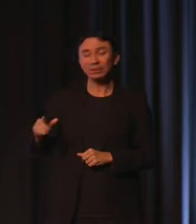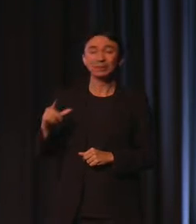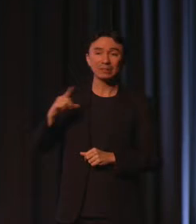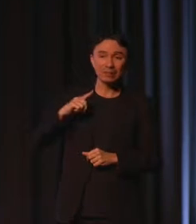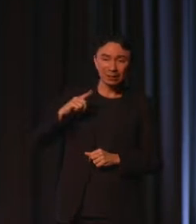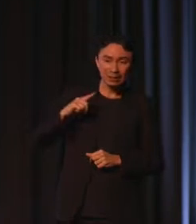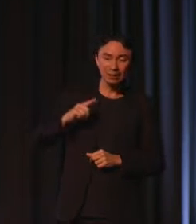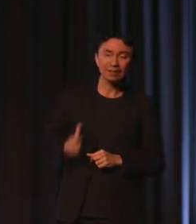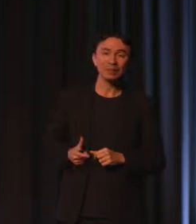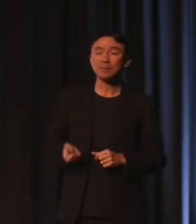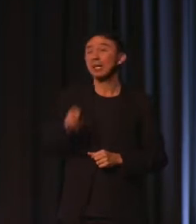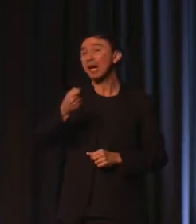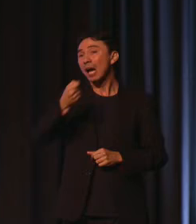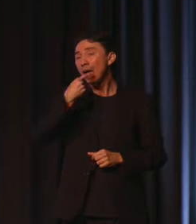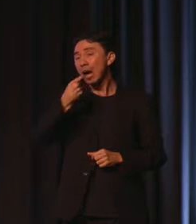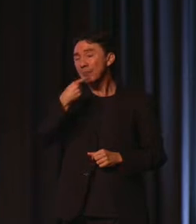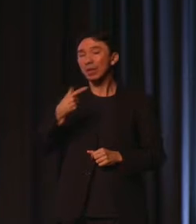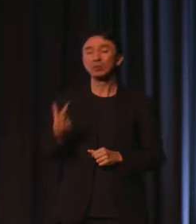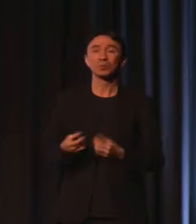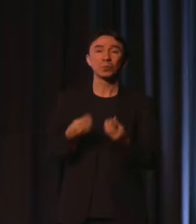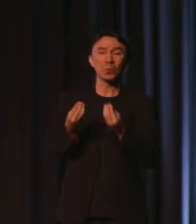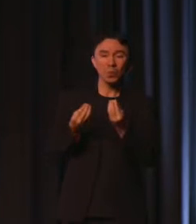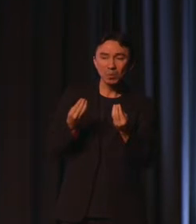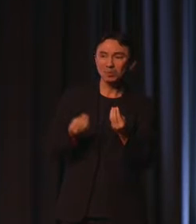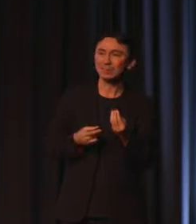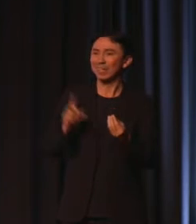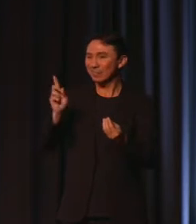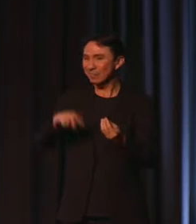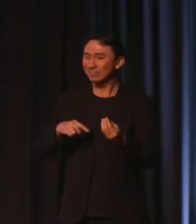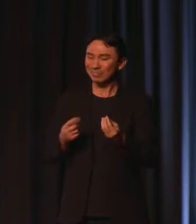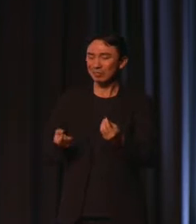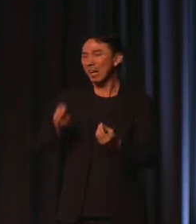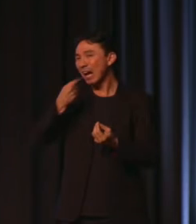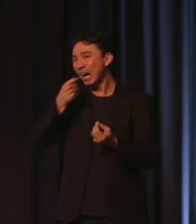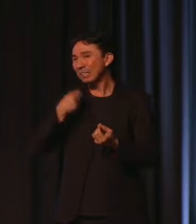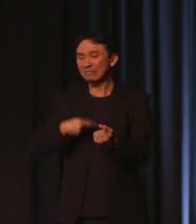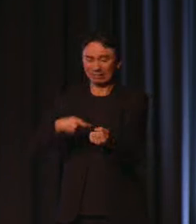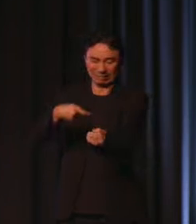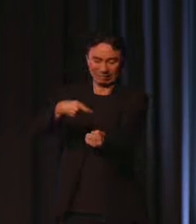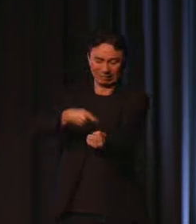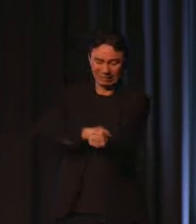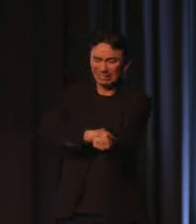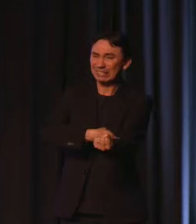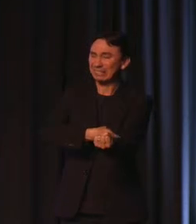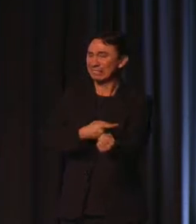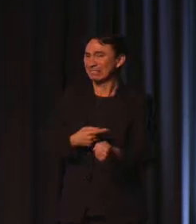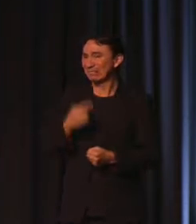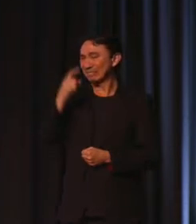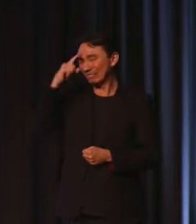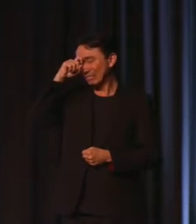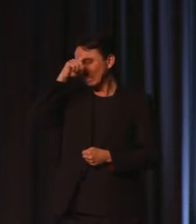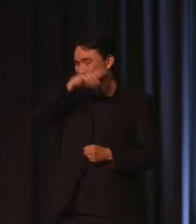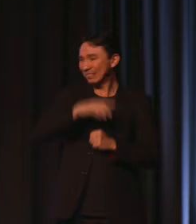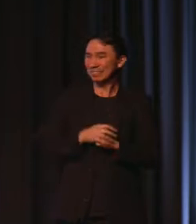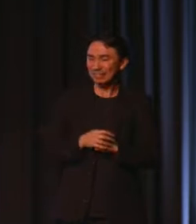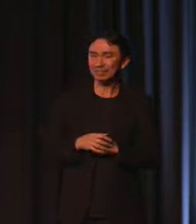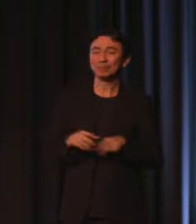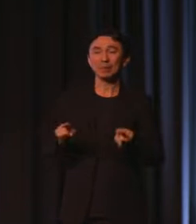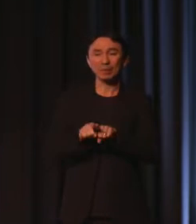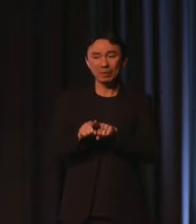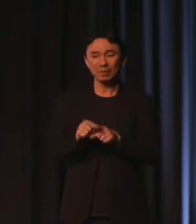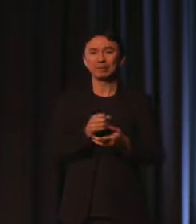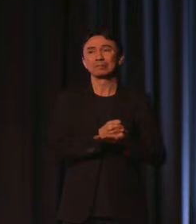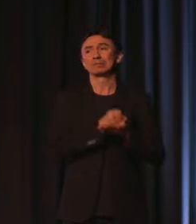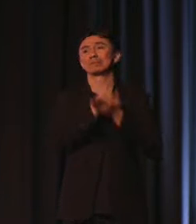da medicação, né? O fato dela ser intravenosa, às vezes o deslocamento até o hemocentro, a restrição, às vezes,